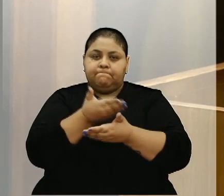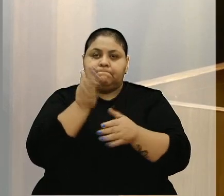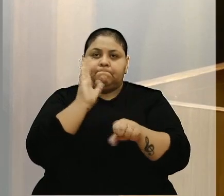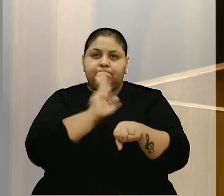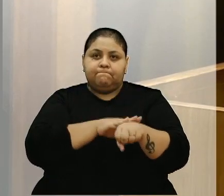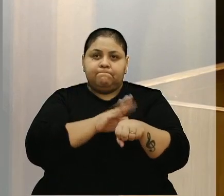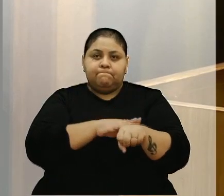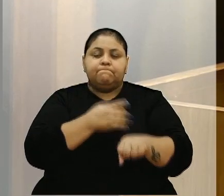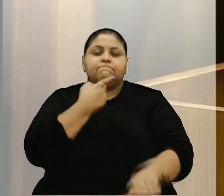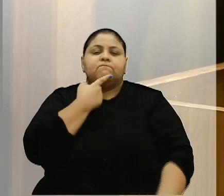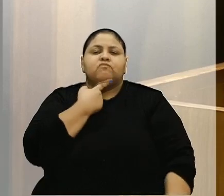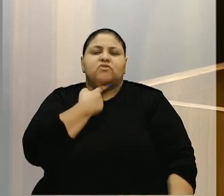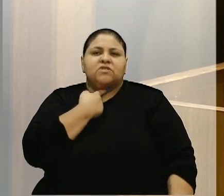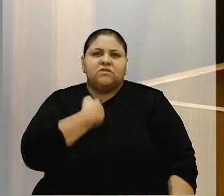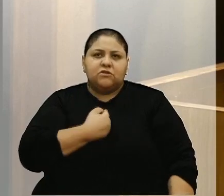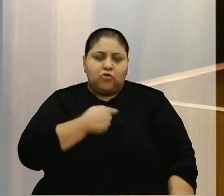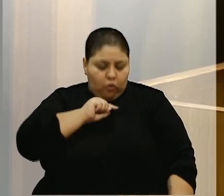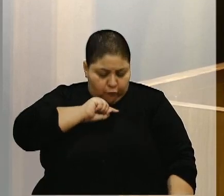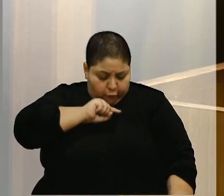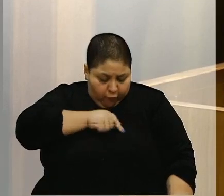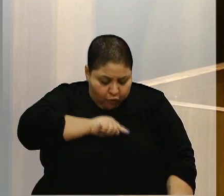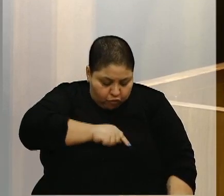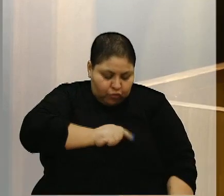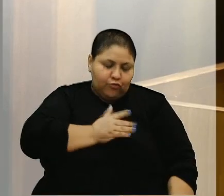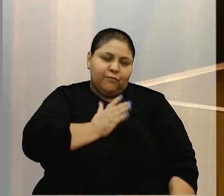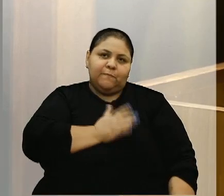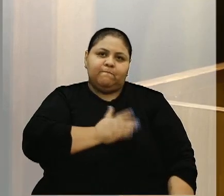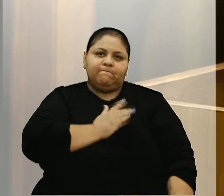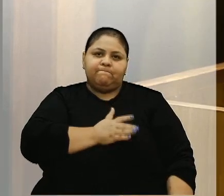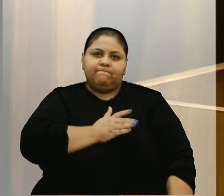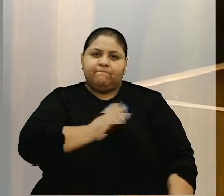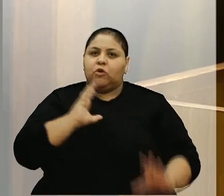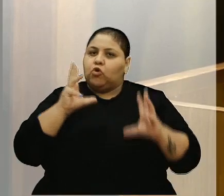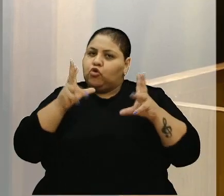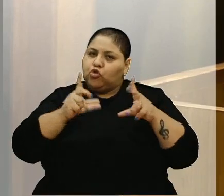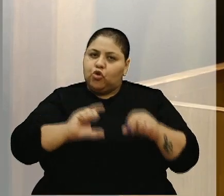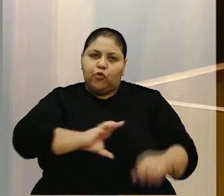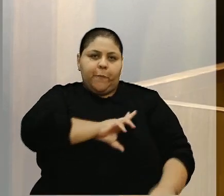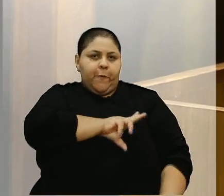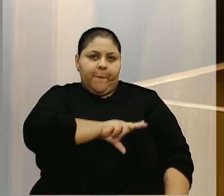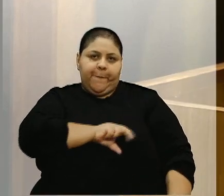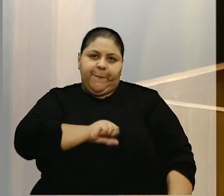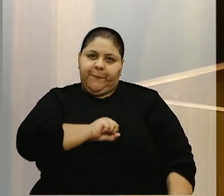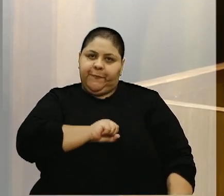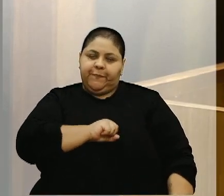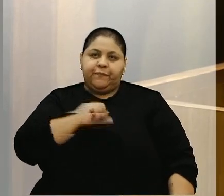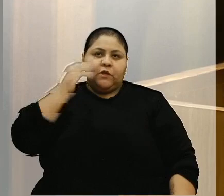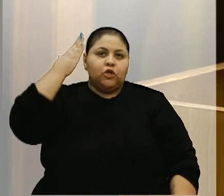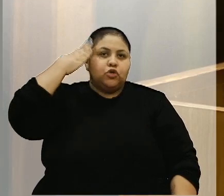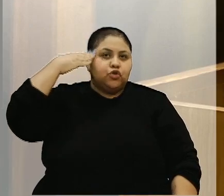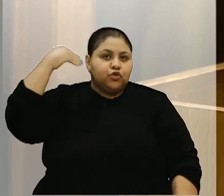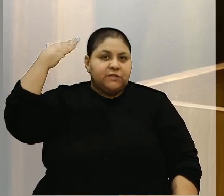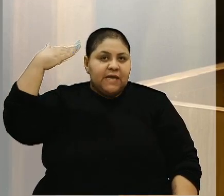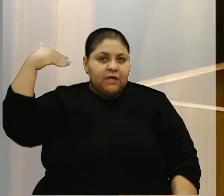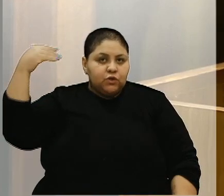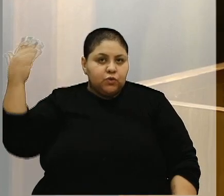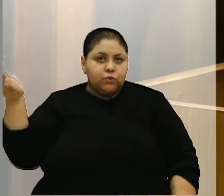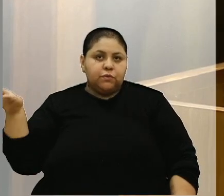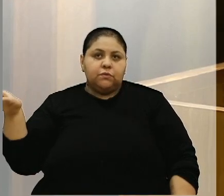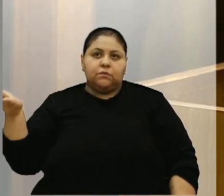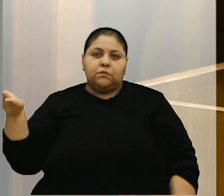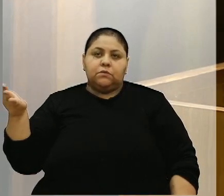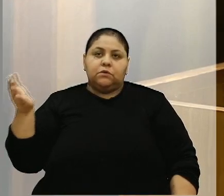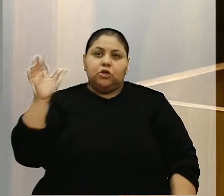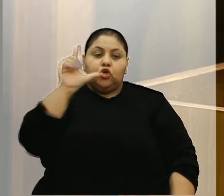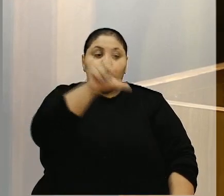que eu desejo do fundo do meu coração, com todo o meu amor, sucesso no que